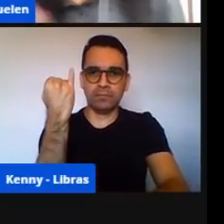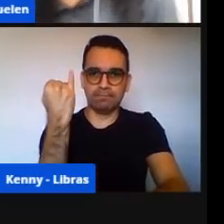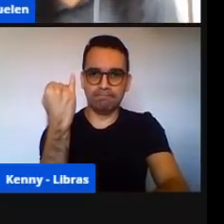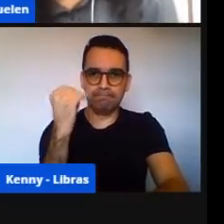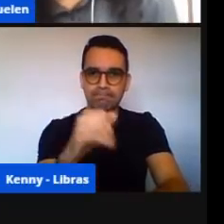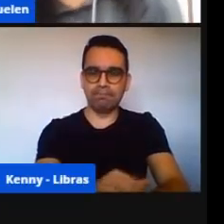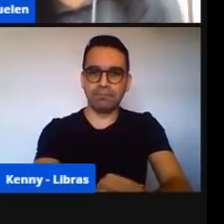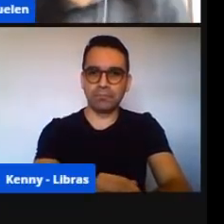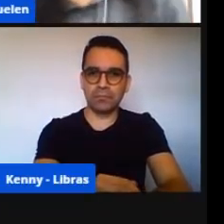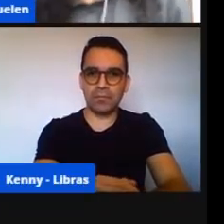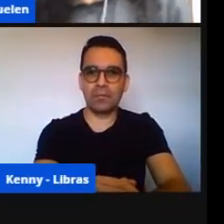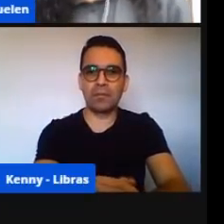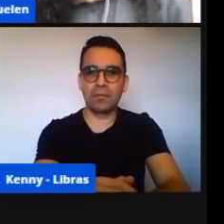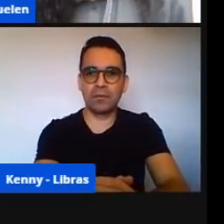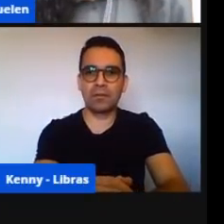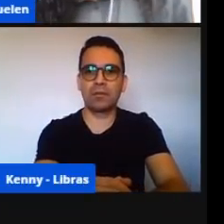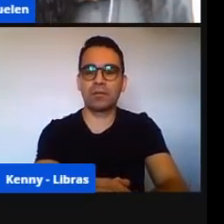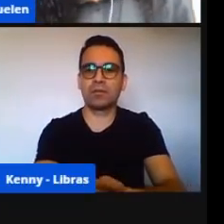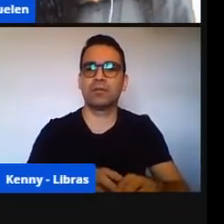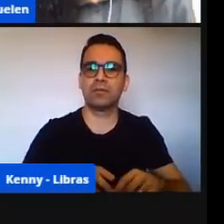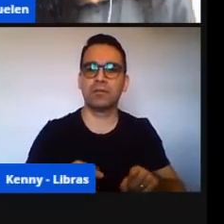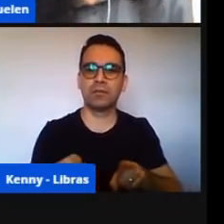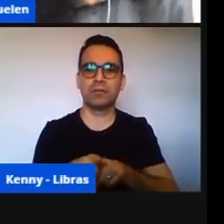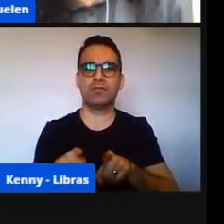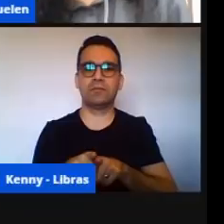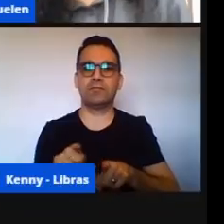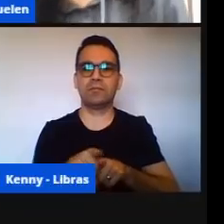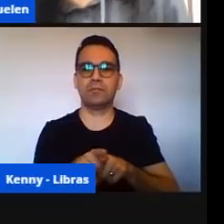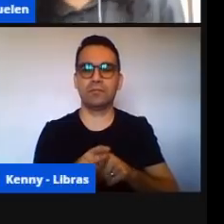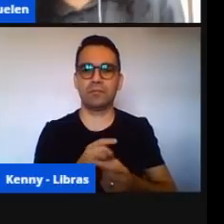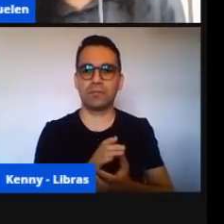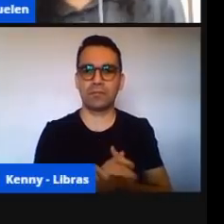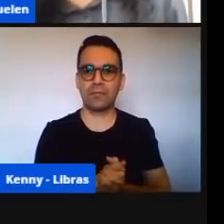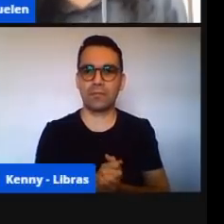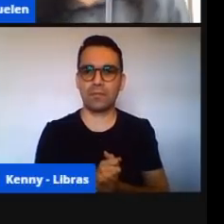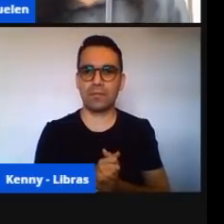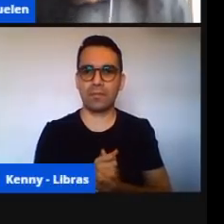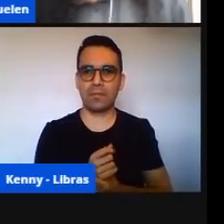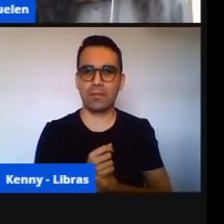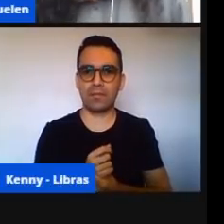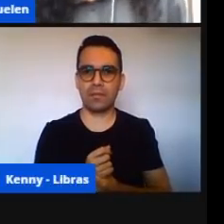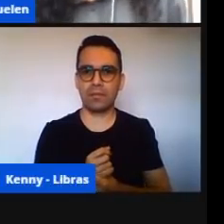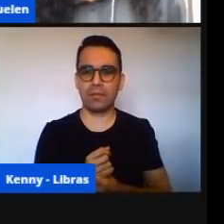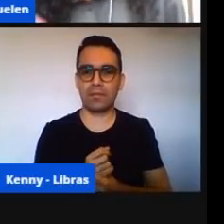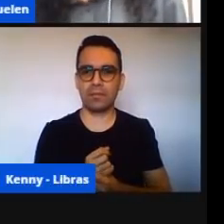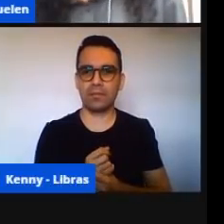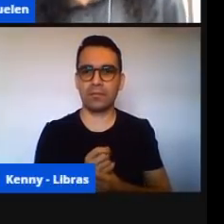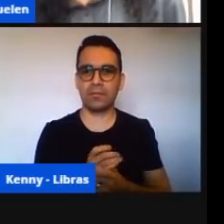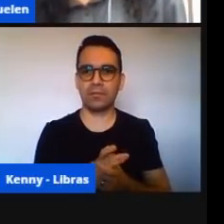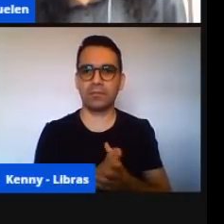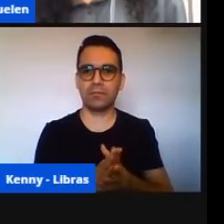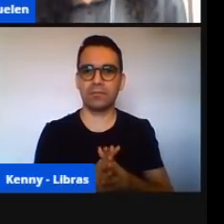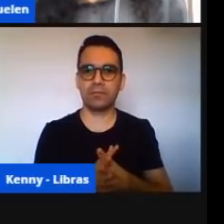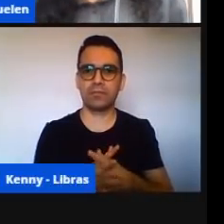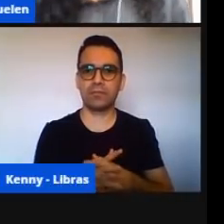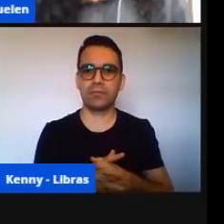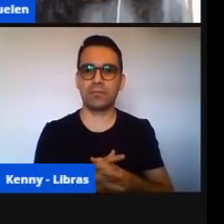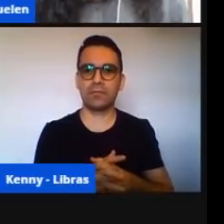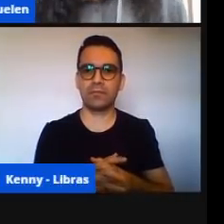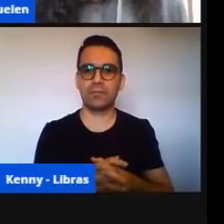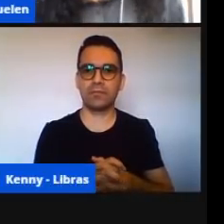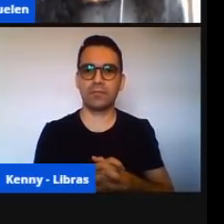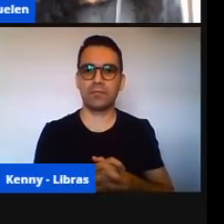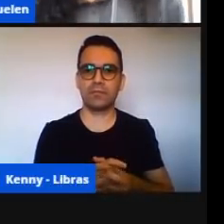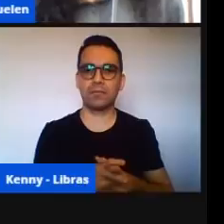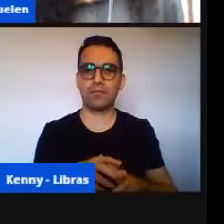uma preparação adequada. E aí, quando a gente chega na cocção, né, que é uma outra forma da gente conseguir